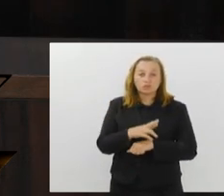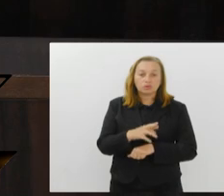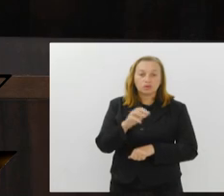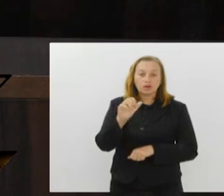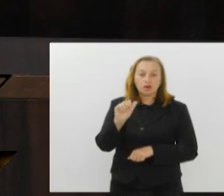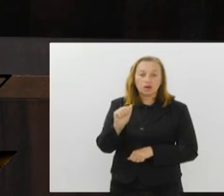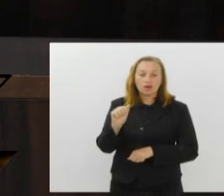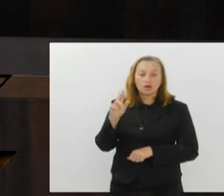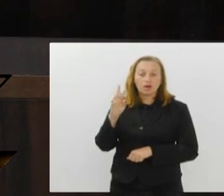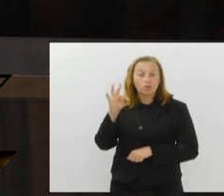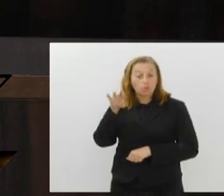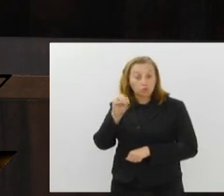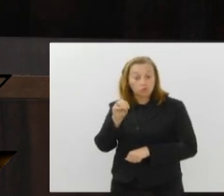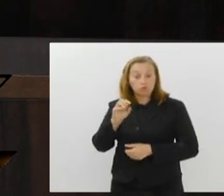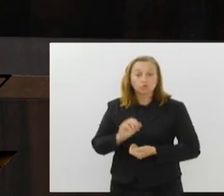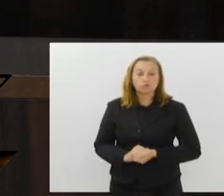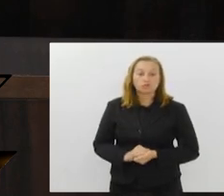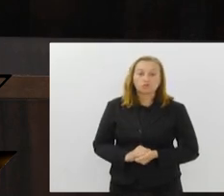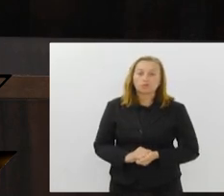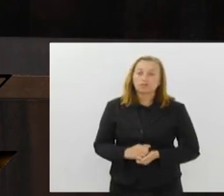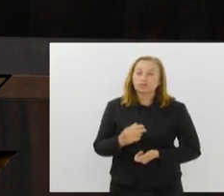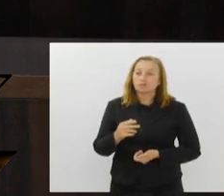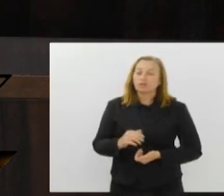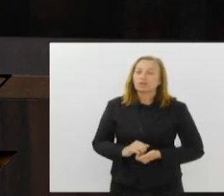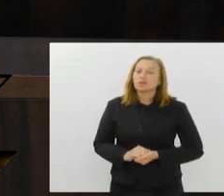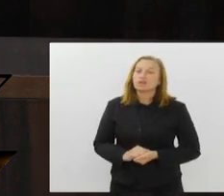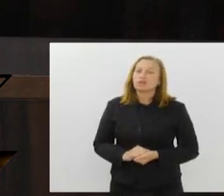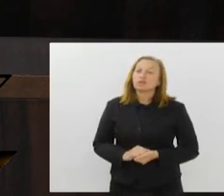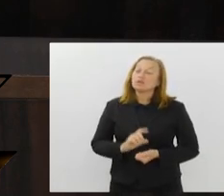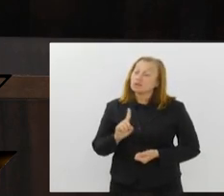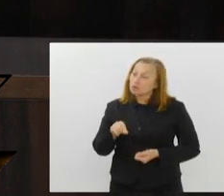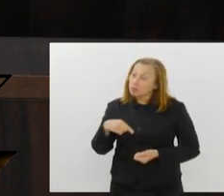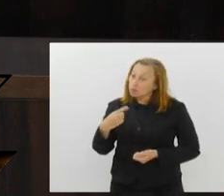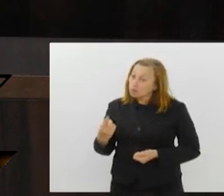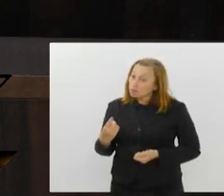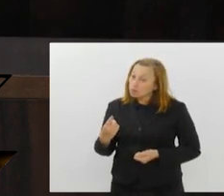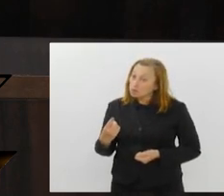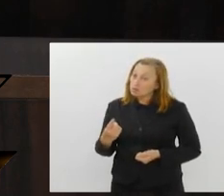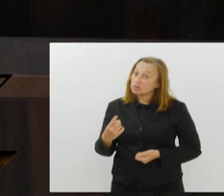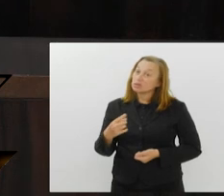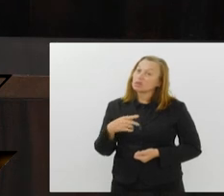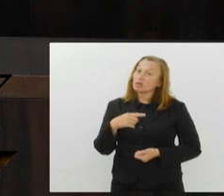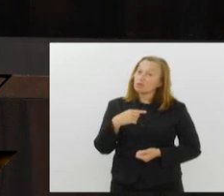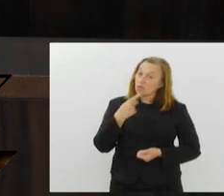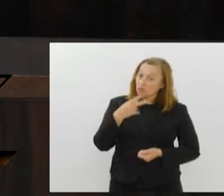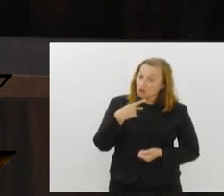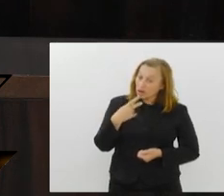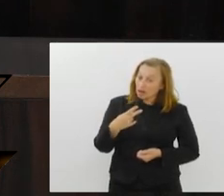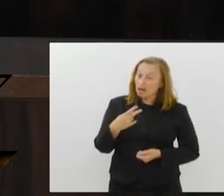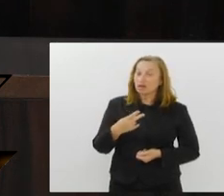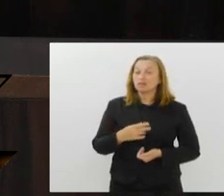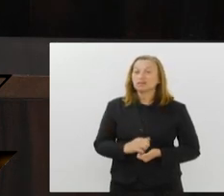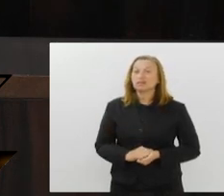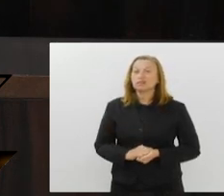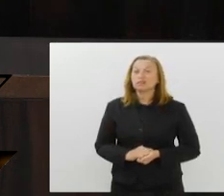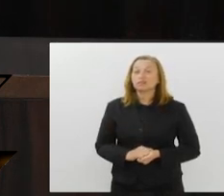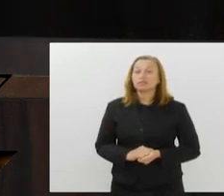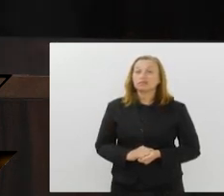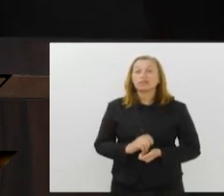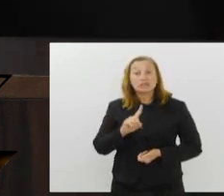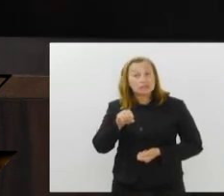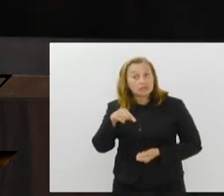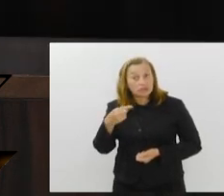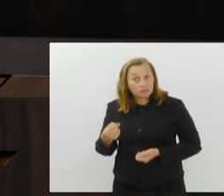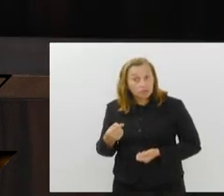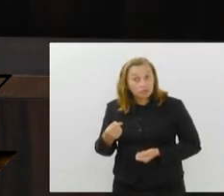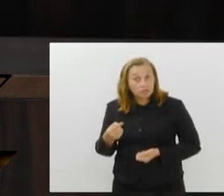conosco fazerem as suas saudações depois eu próprio farei a minha saudação e depois